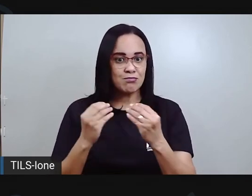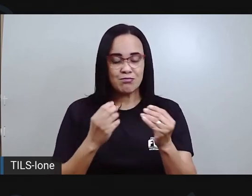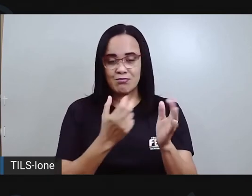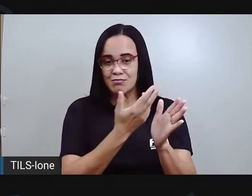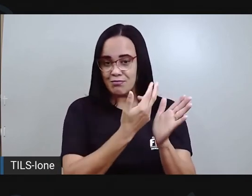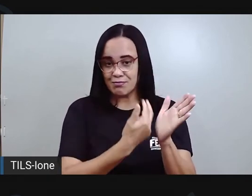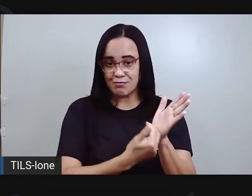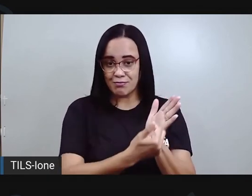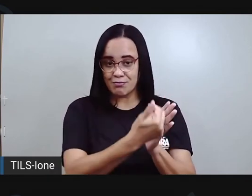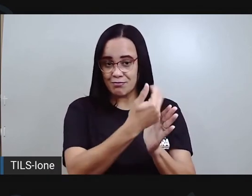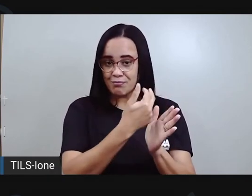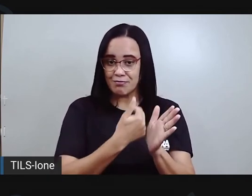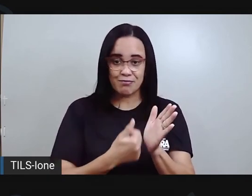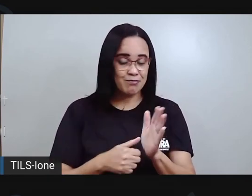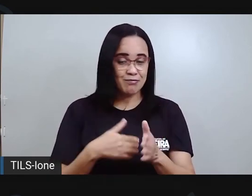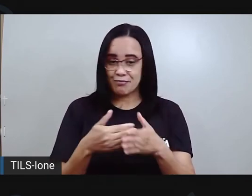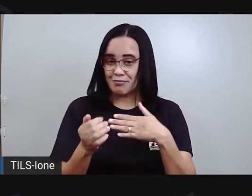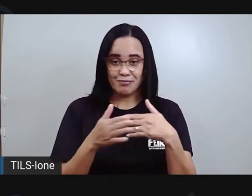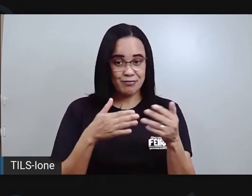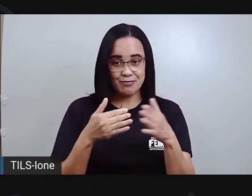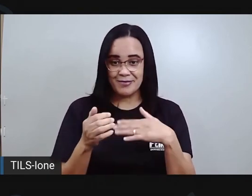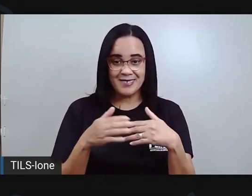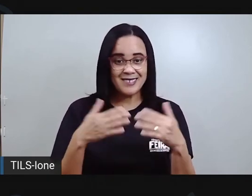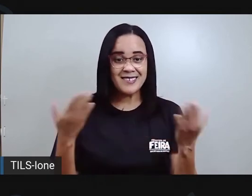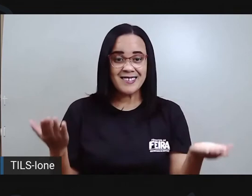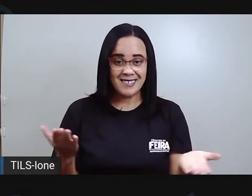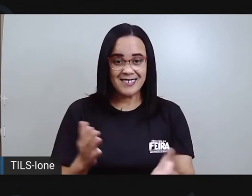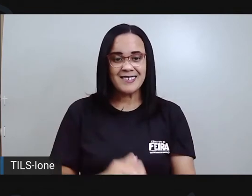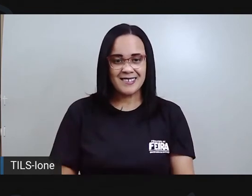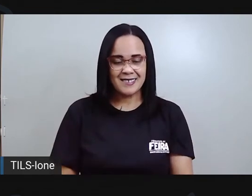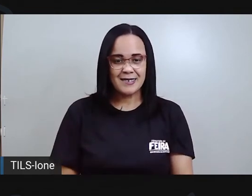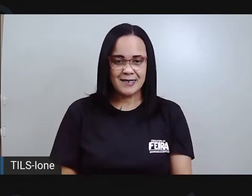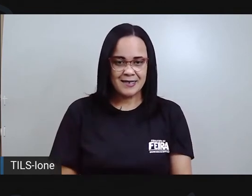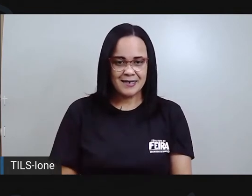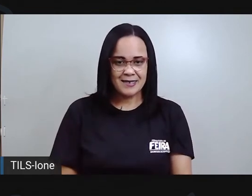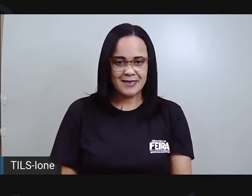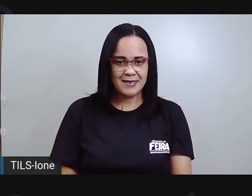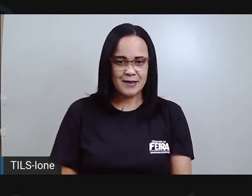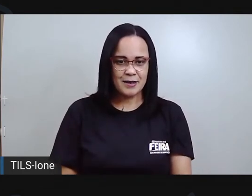Podemos fazer, sabe o quê? Podemos fazer as espirais, ó.